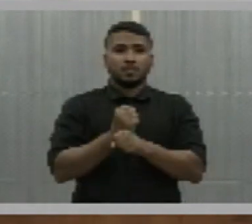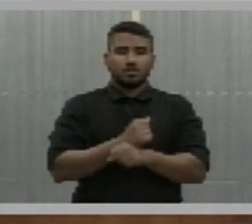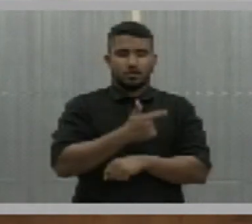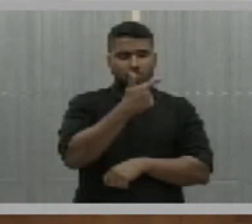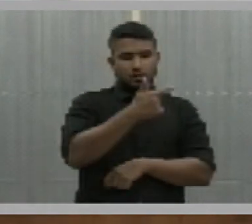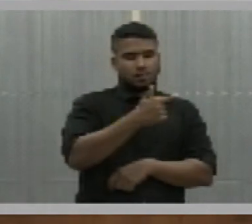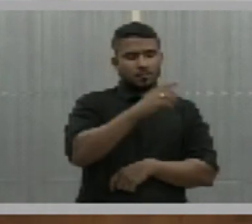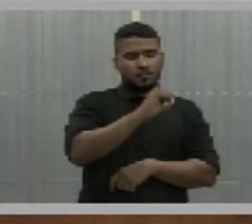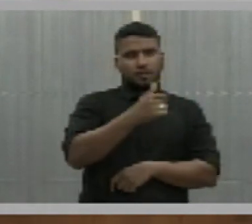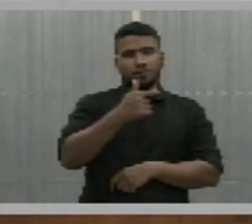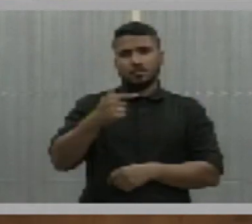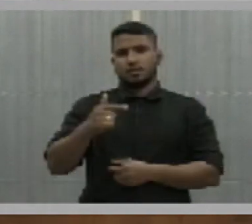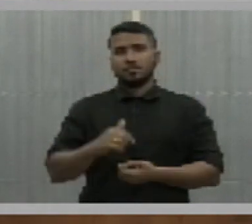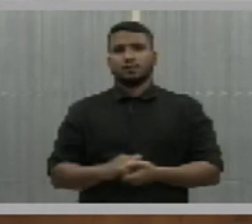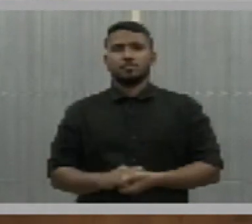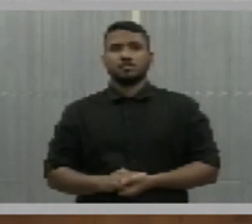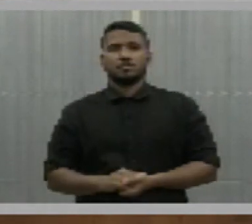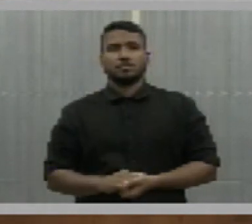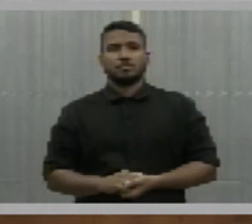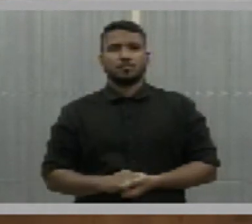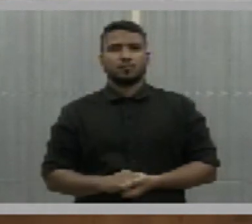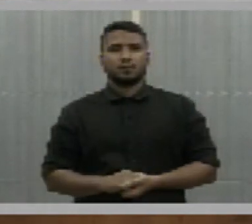2022.